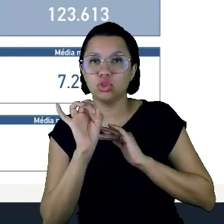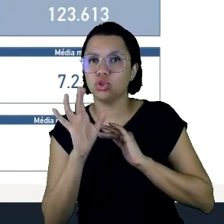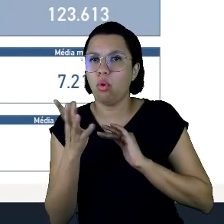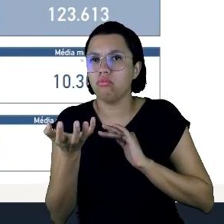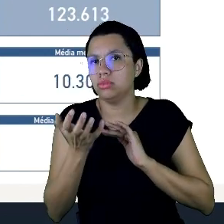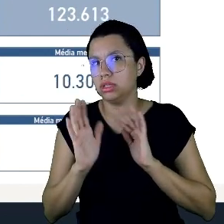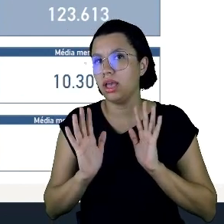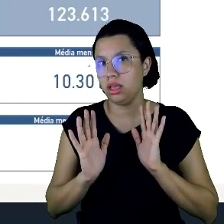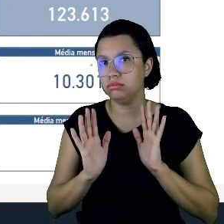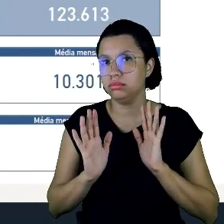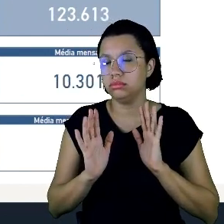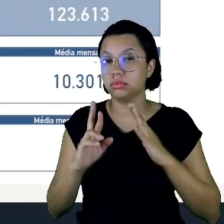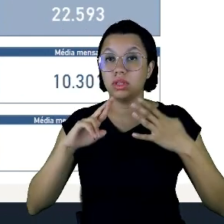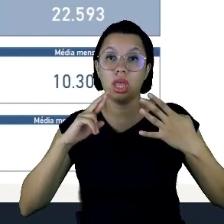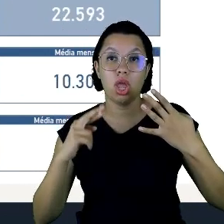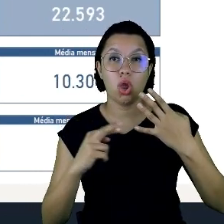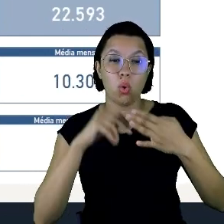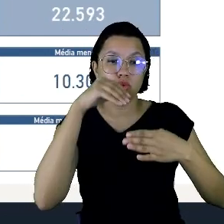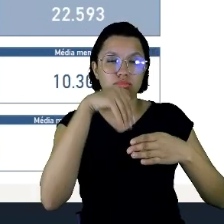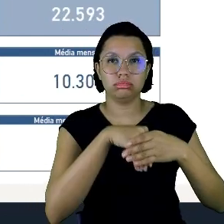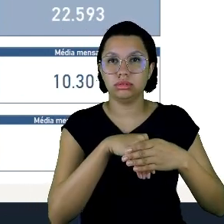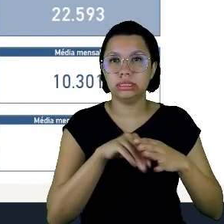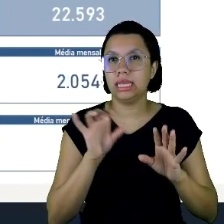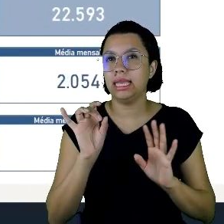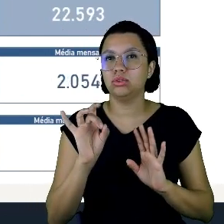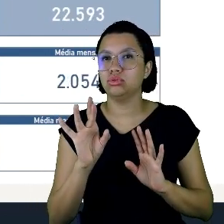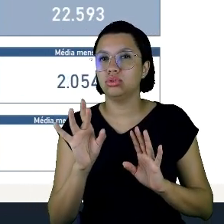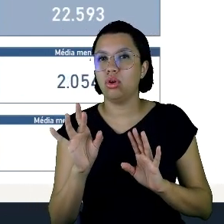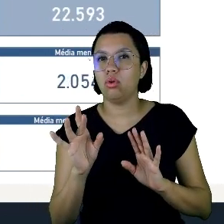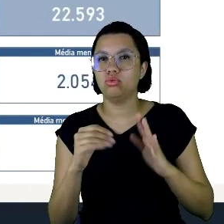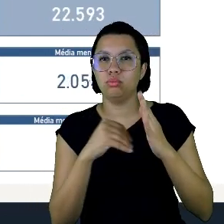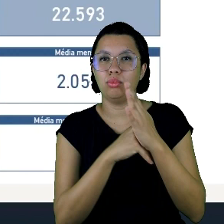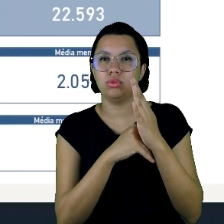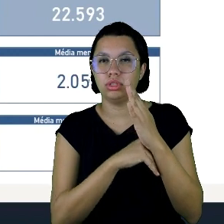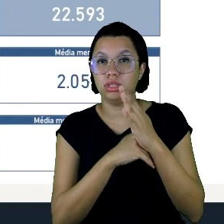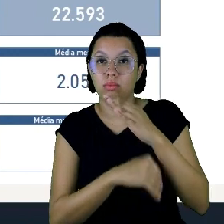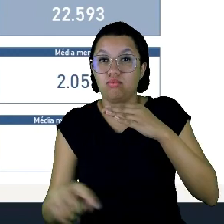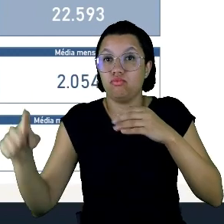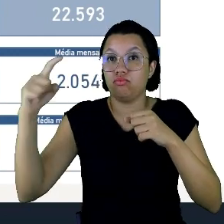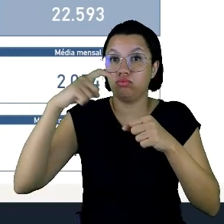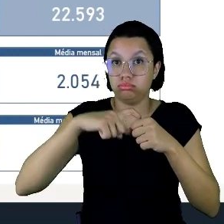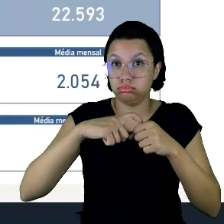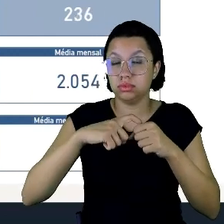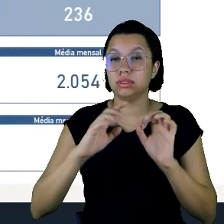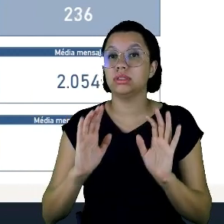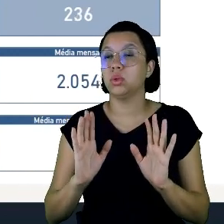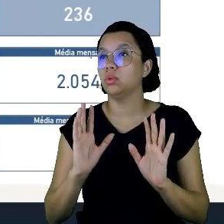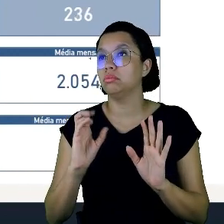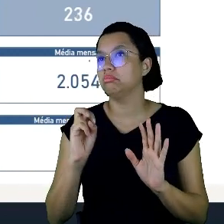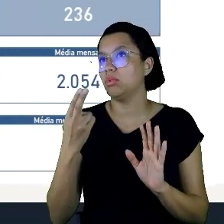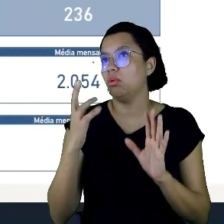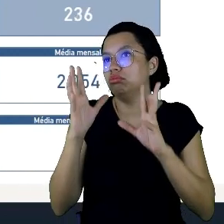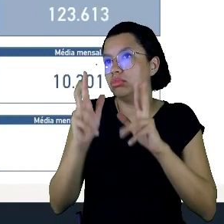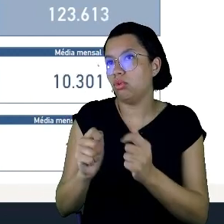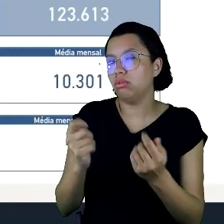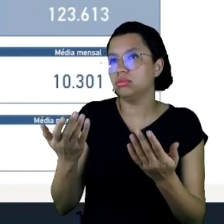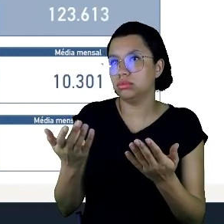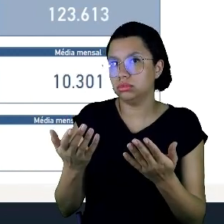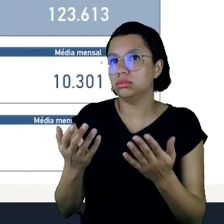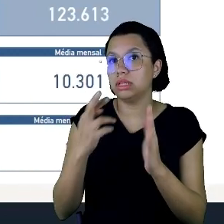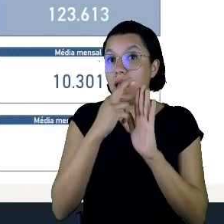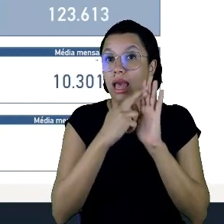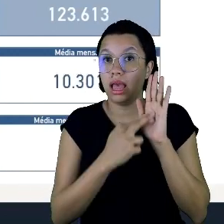desmarcar e selecionar só o desejado, só os recursos internos interpostos, só os reativados, ou